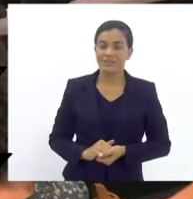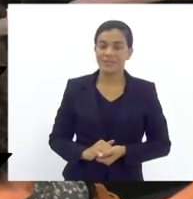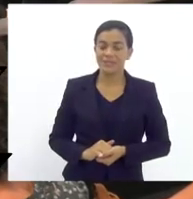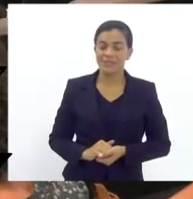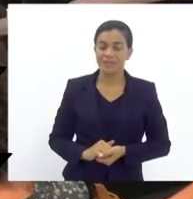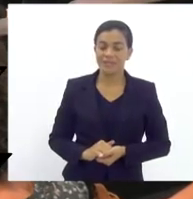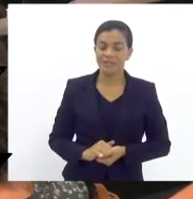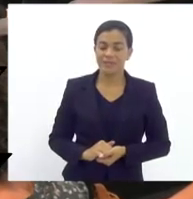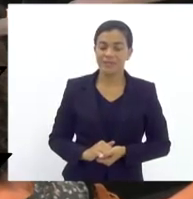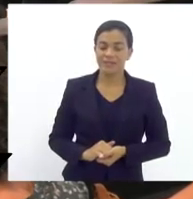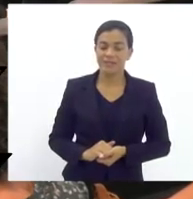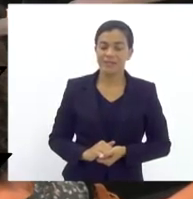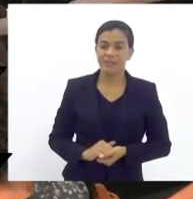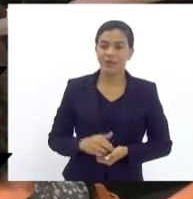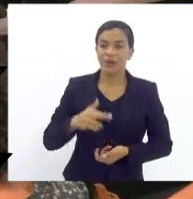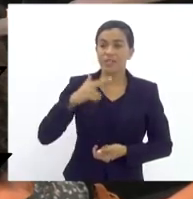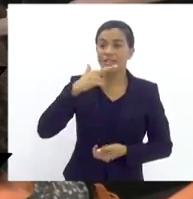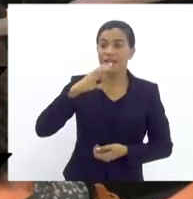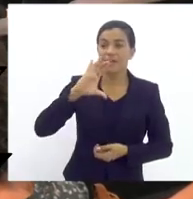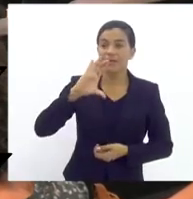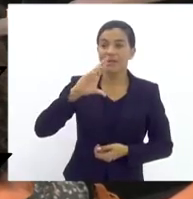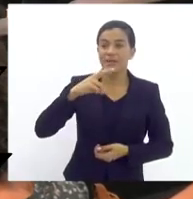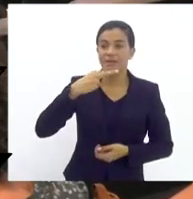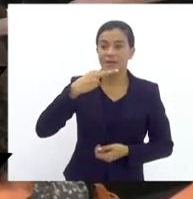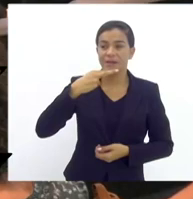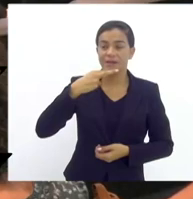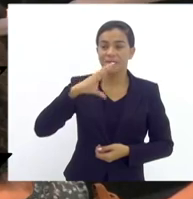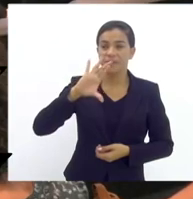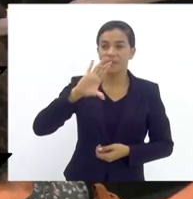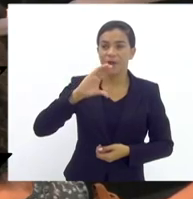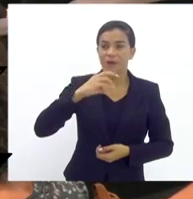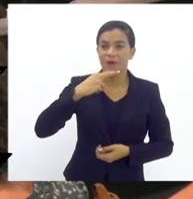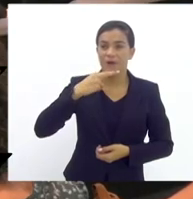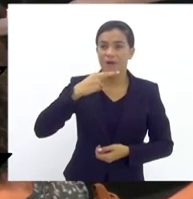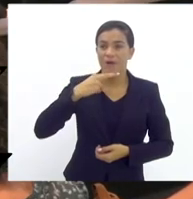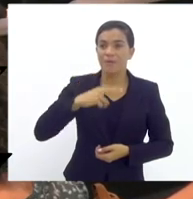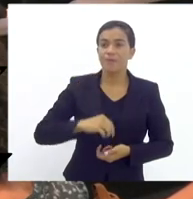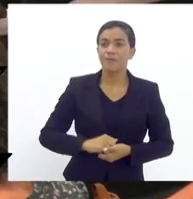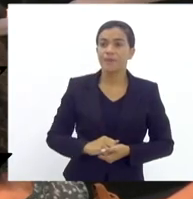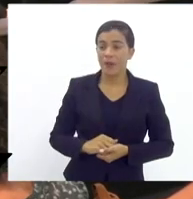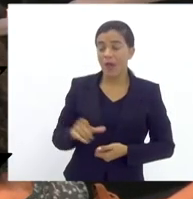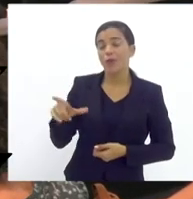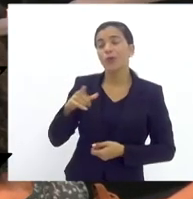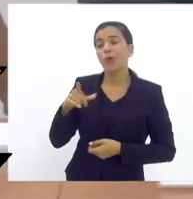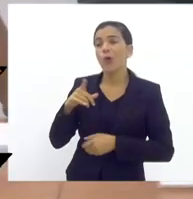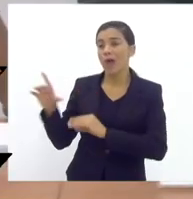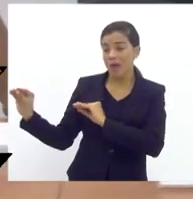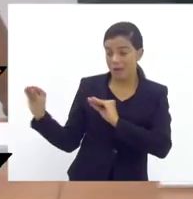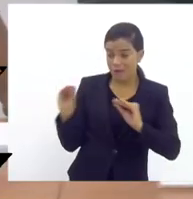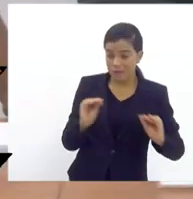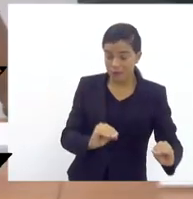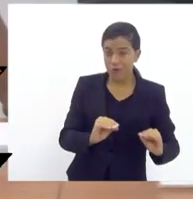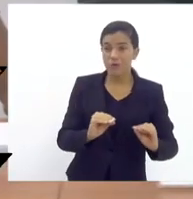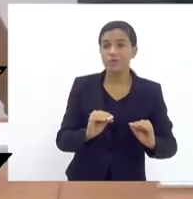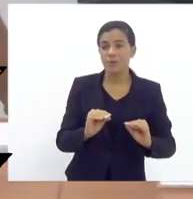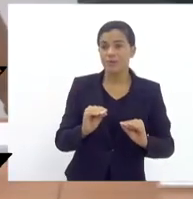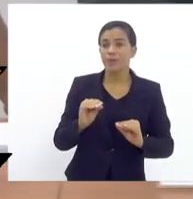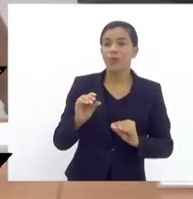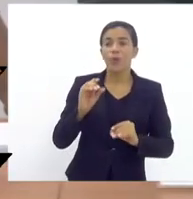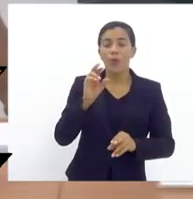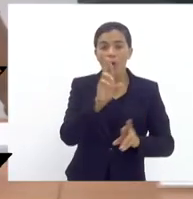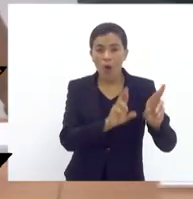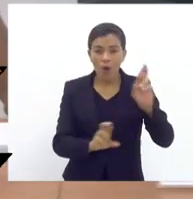falará um pouco né da construção do comitê Nacional do Refúgio né O Observatório moisse